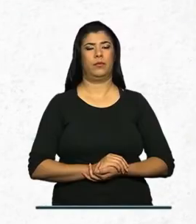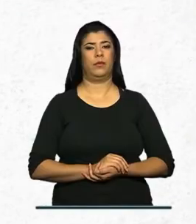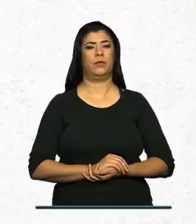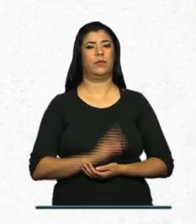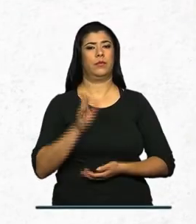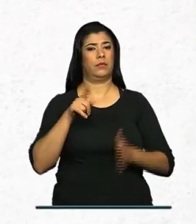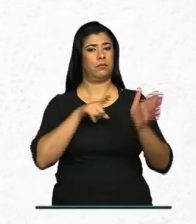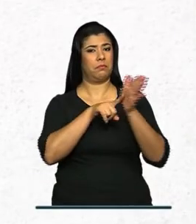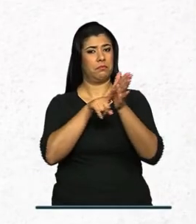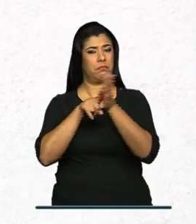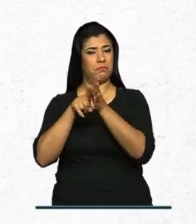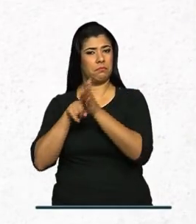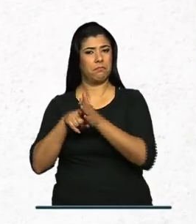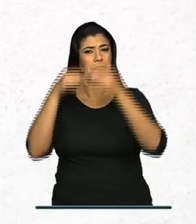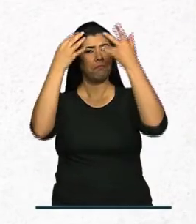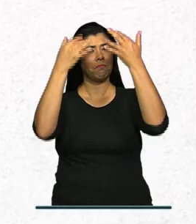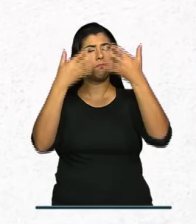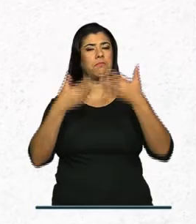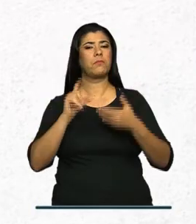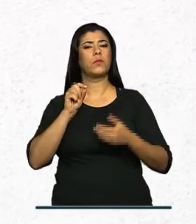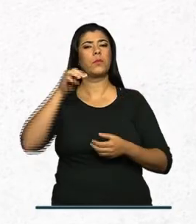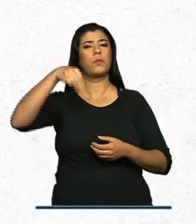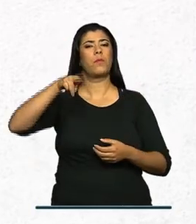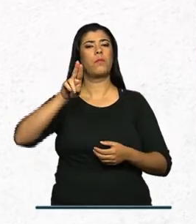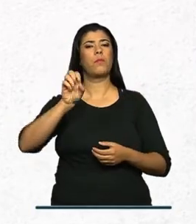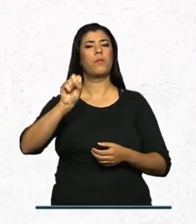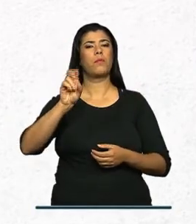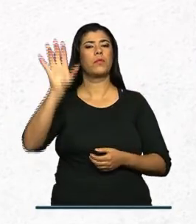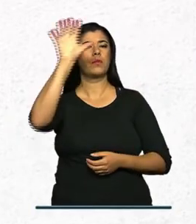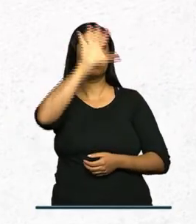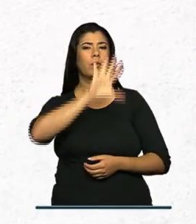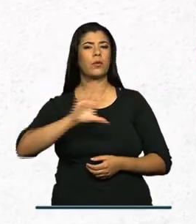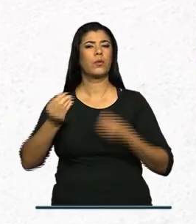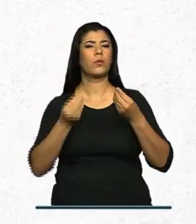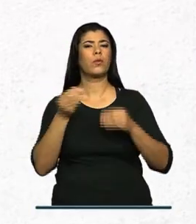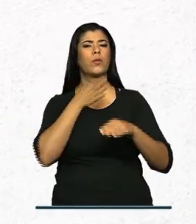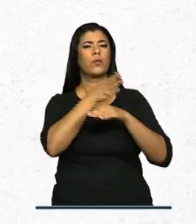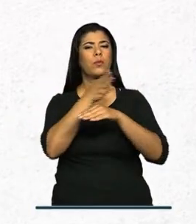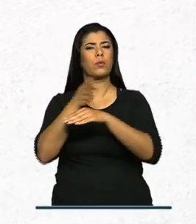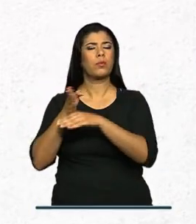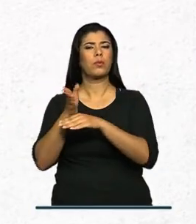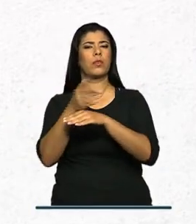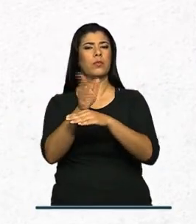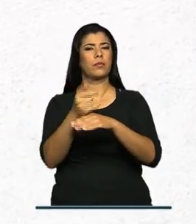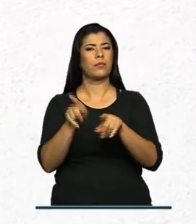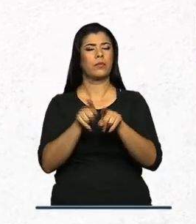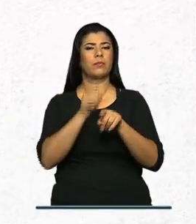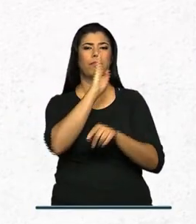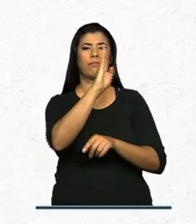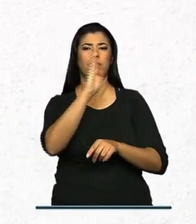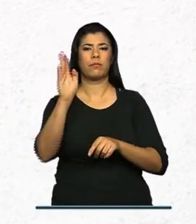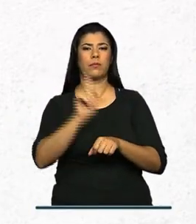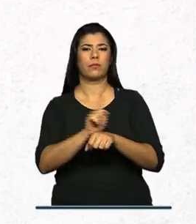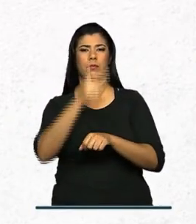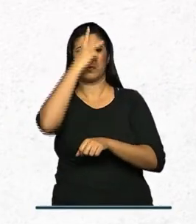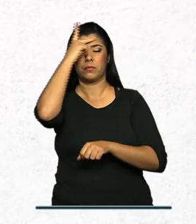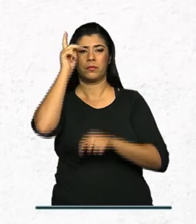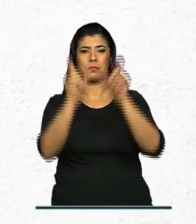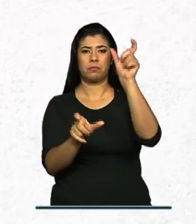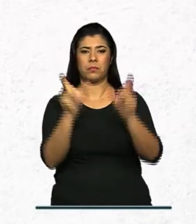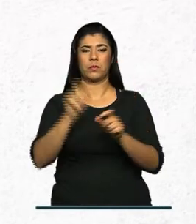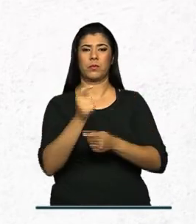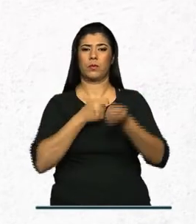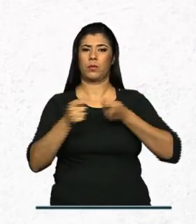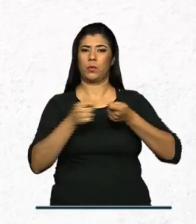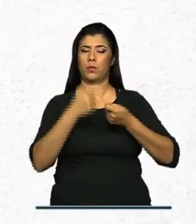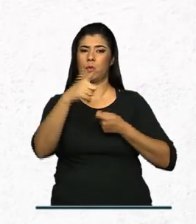Realizar um diagnóstico detalhado dos museus nacionais sobre questões como acessibilidade, acervo, gestão de pessoas,